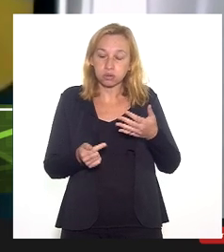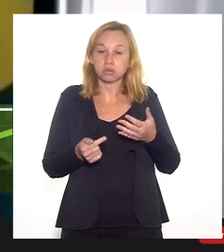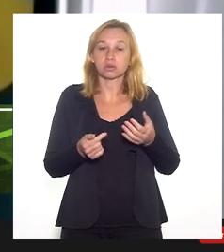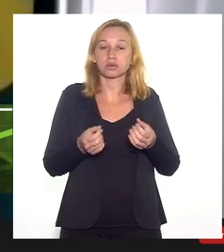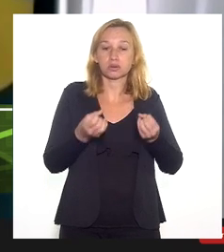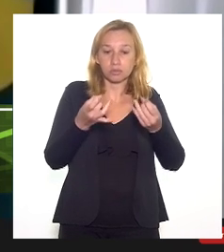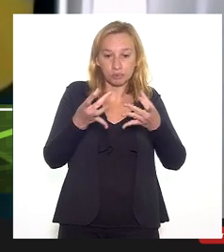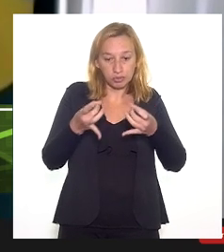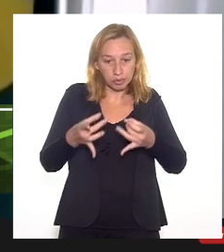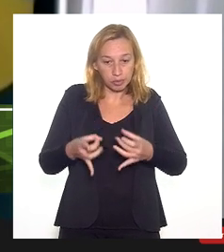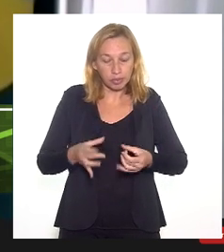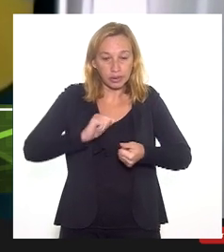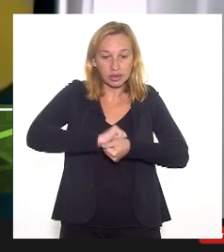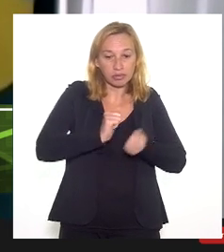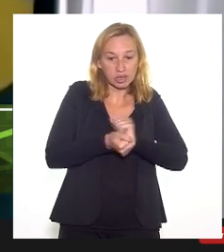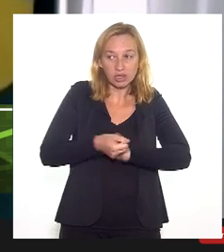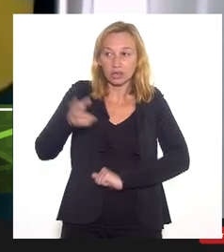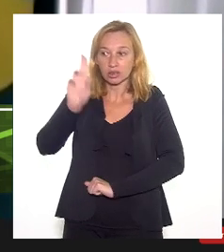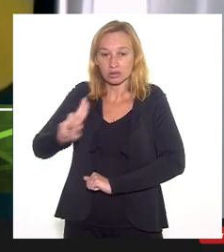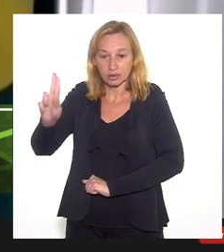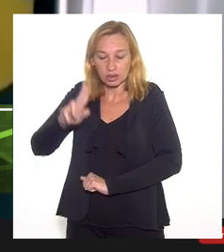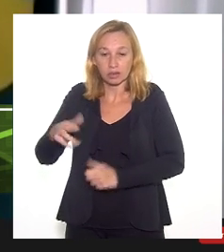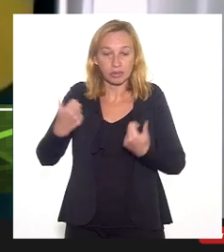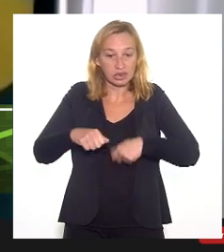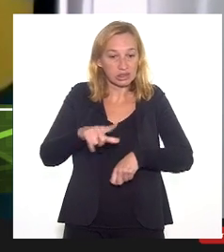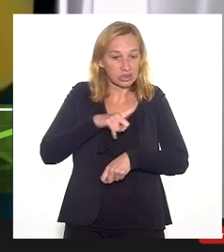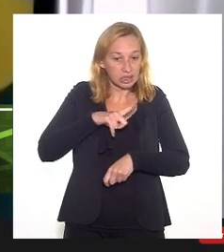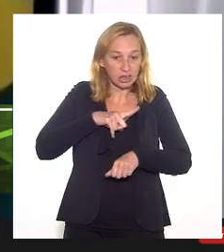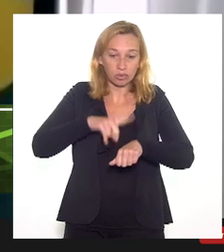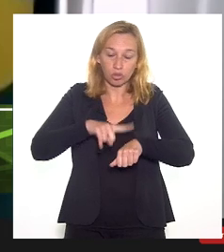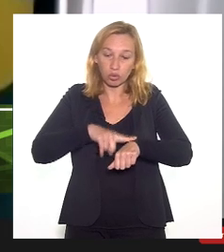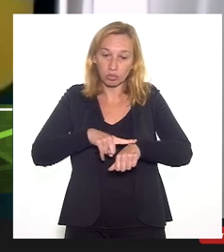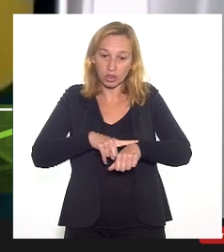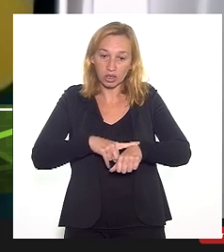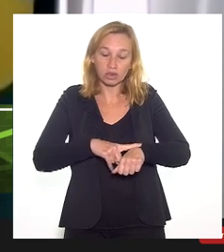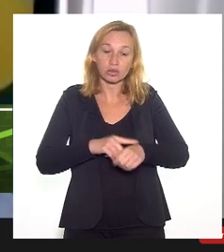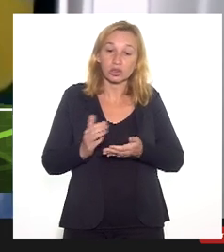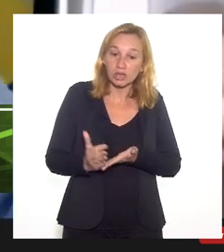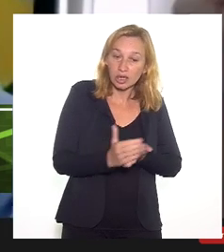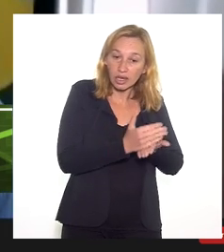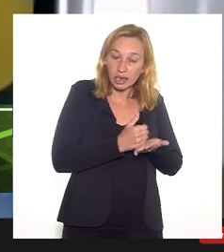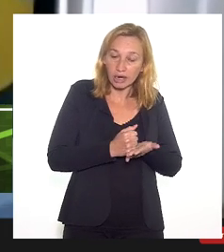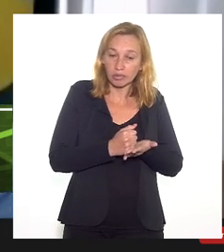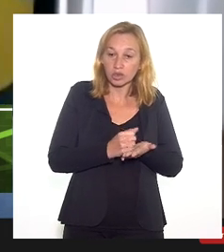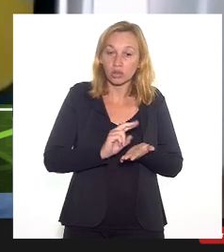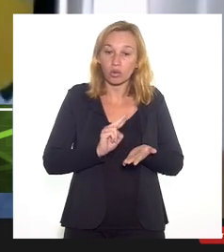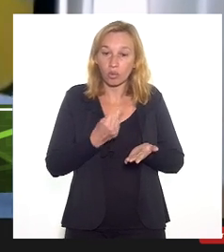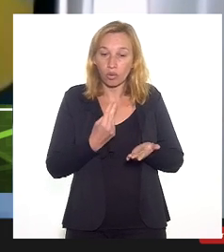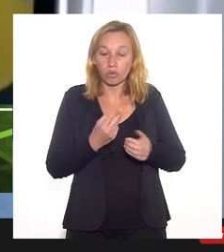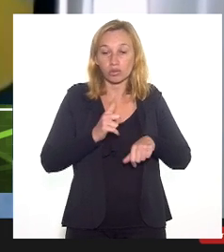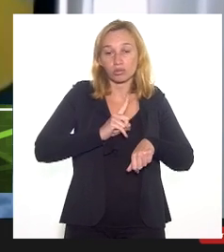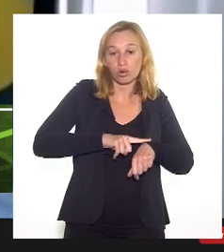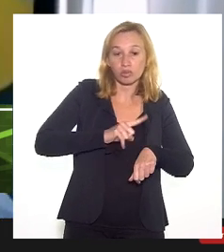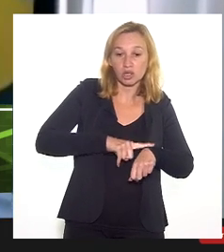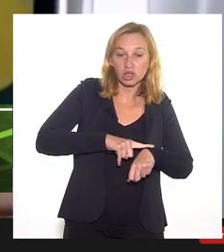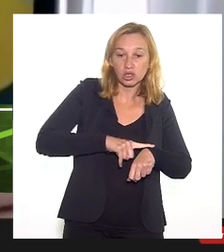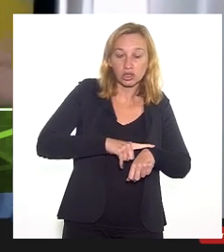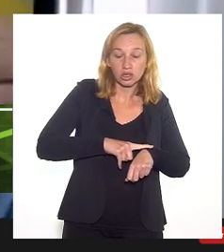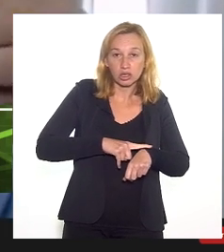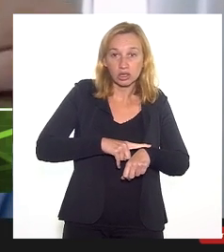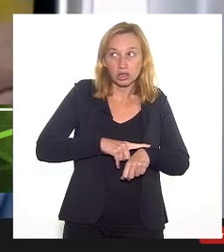inclusive da forma de adaptação que as universidades têm que adotar seja em momentos de frustração de arrecadação seja eventualmente em momentos de